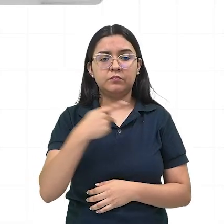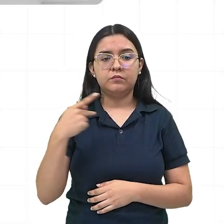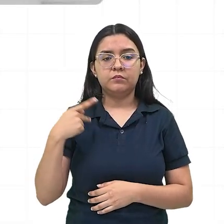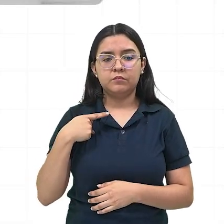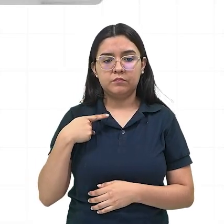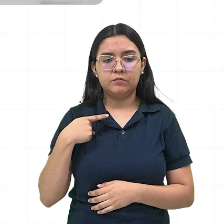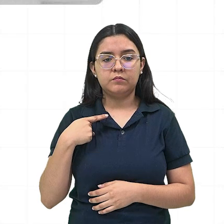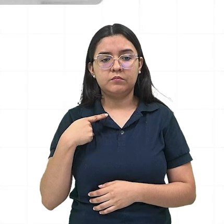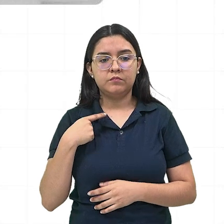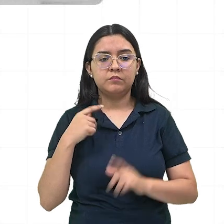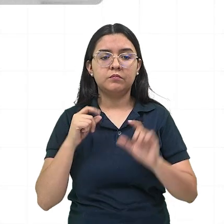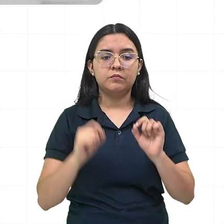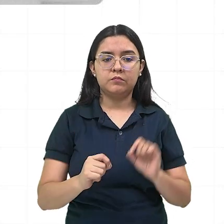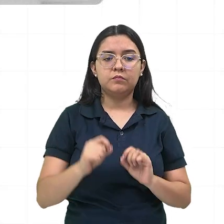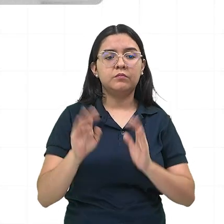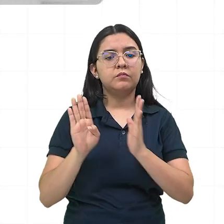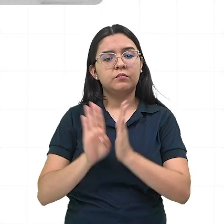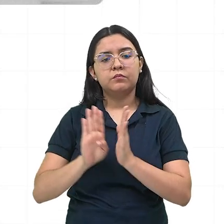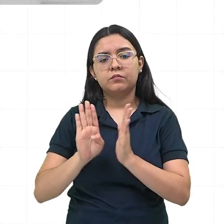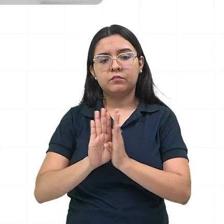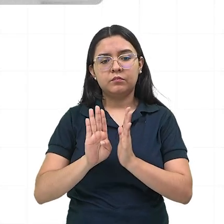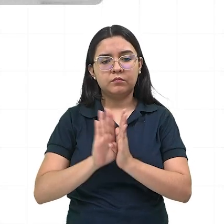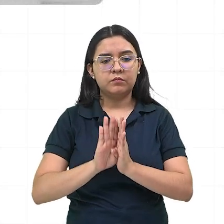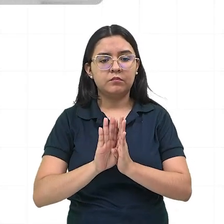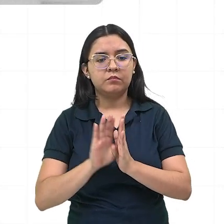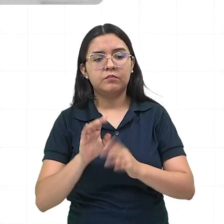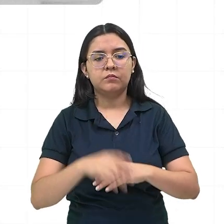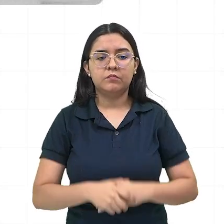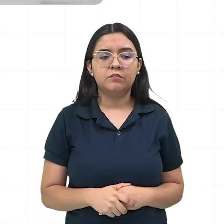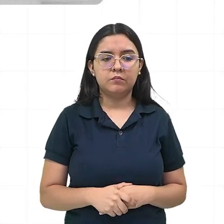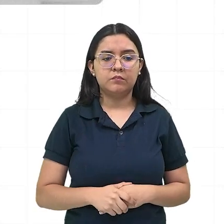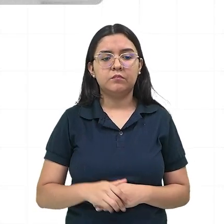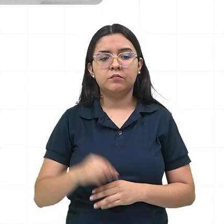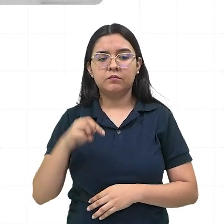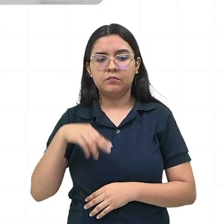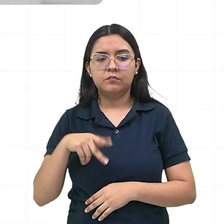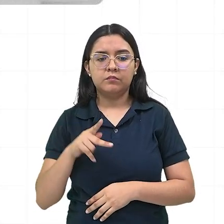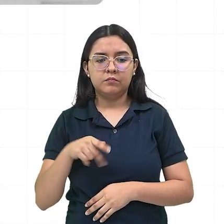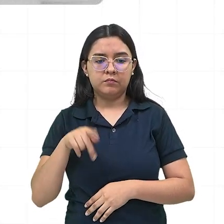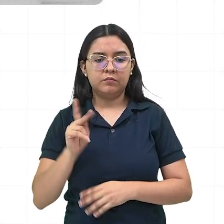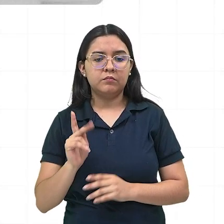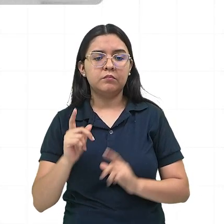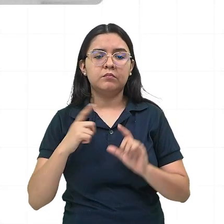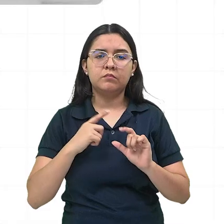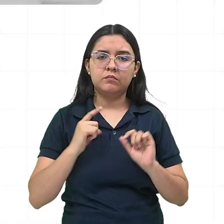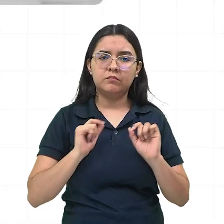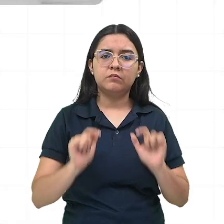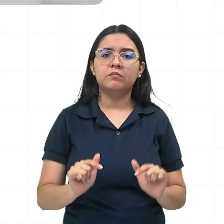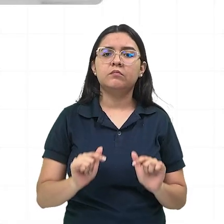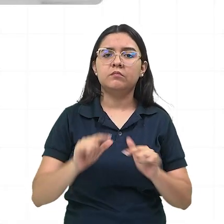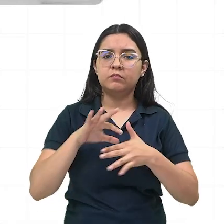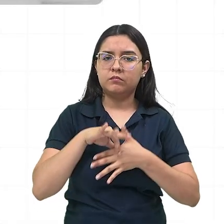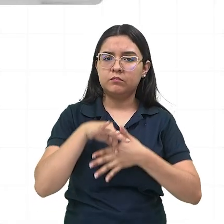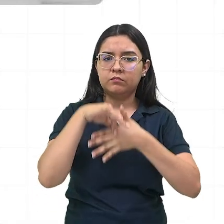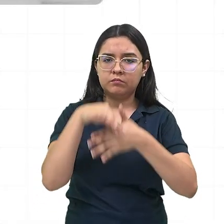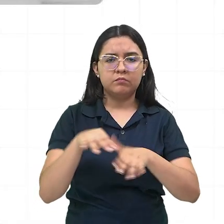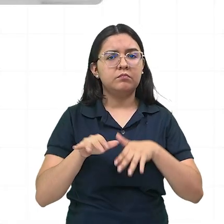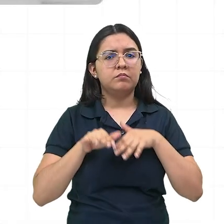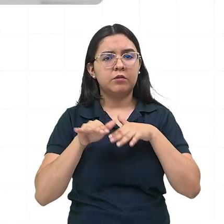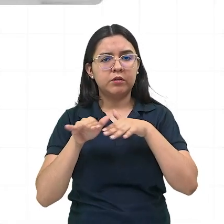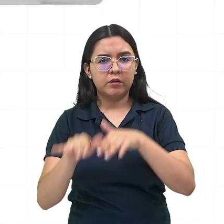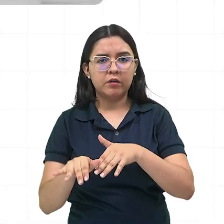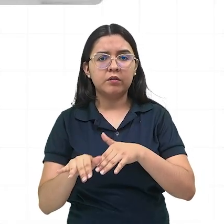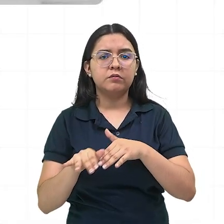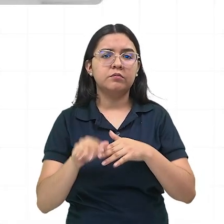Luther King Jr., que foi um pastor que esteve à frente de muitos protestos, que tentou, na